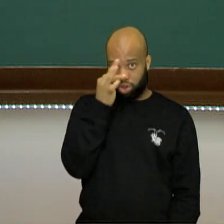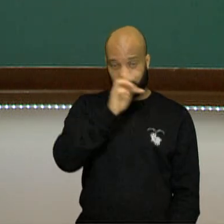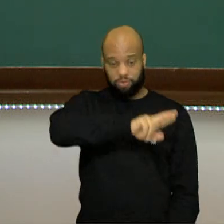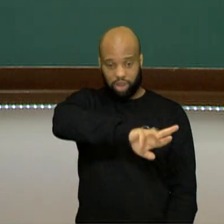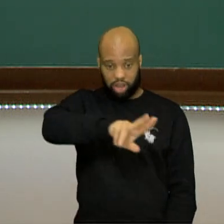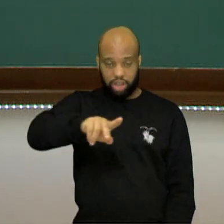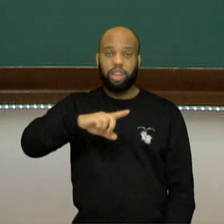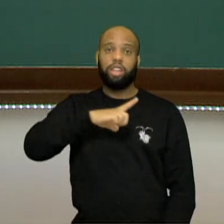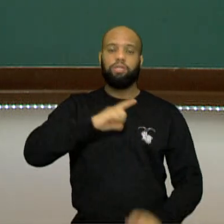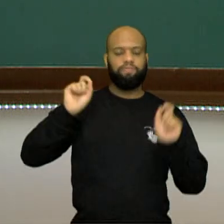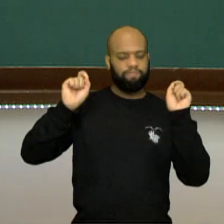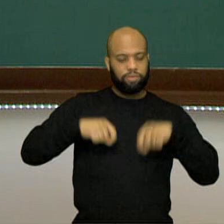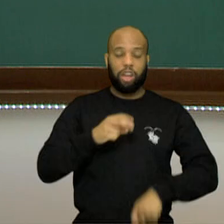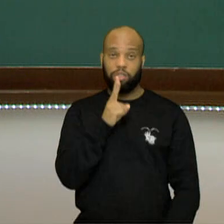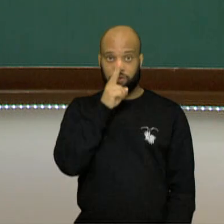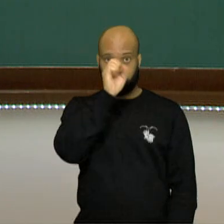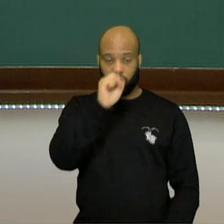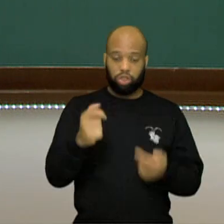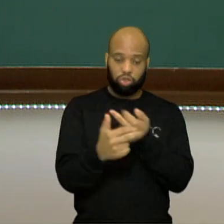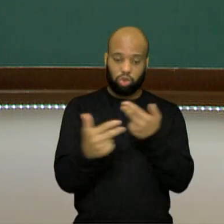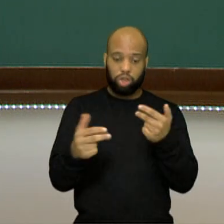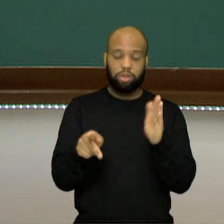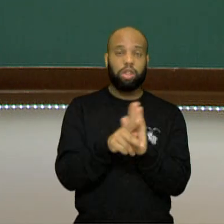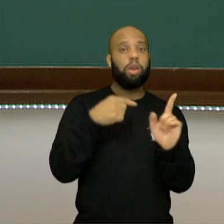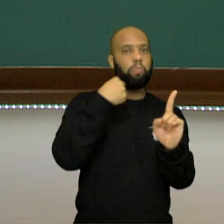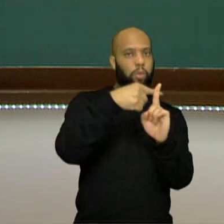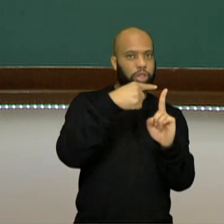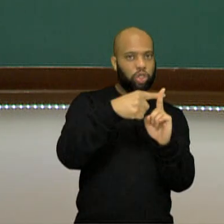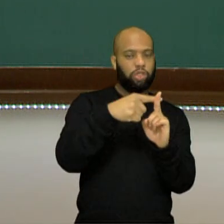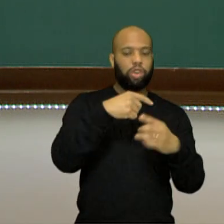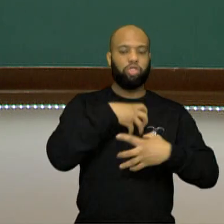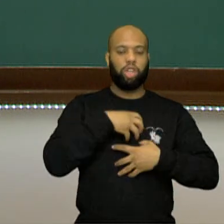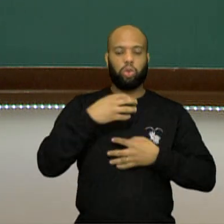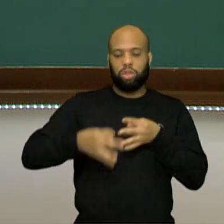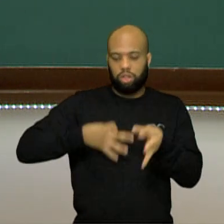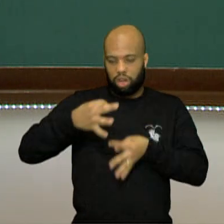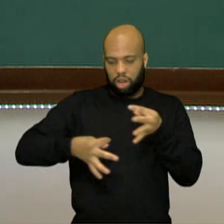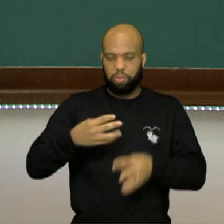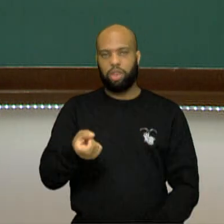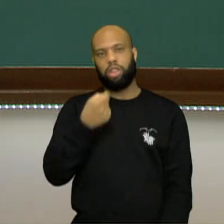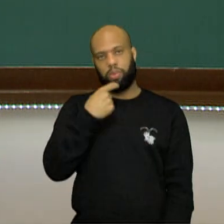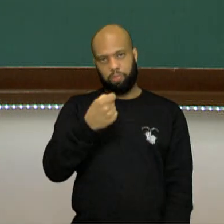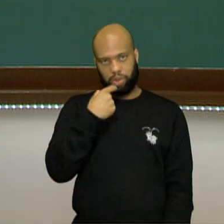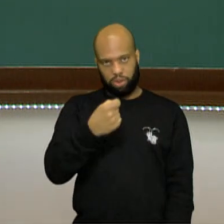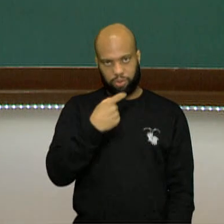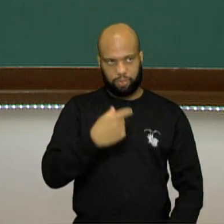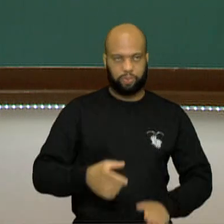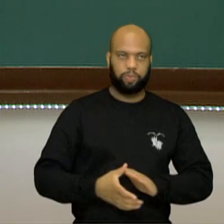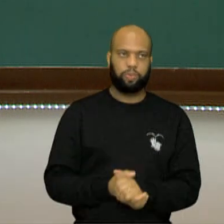têm um potencial positivo para terapias medicamentosas.